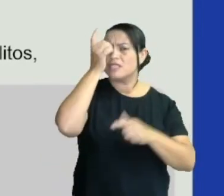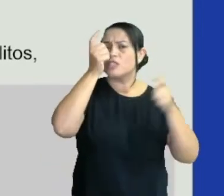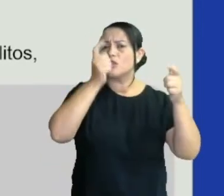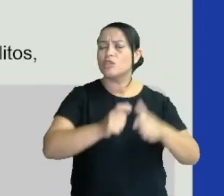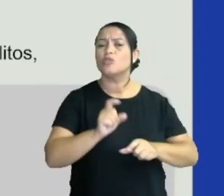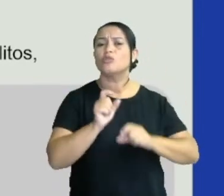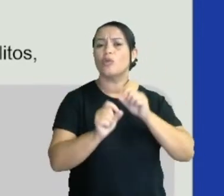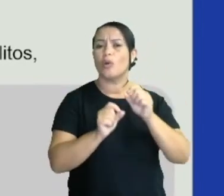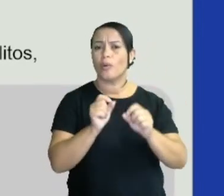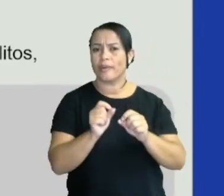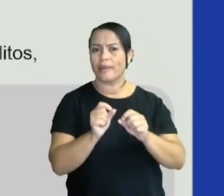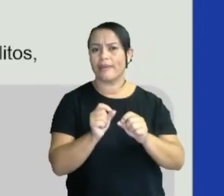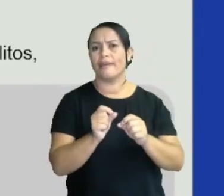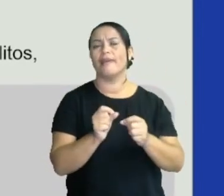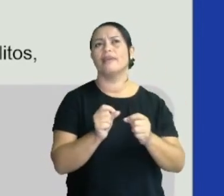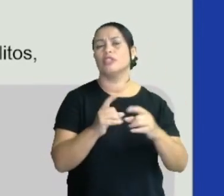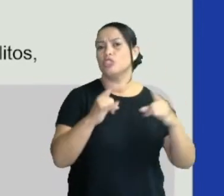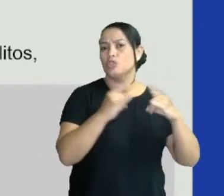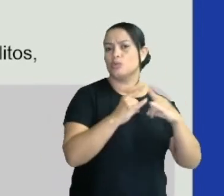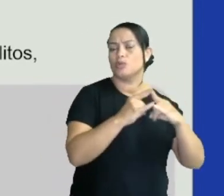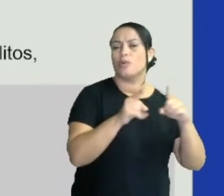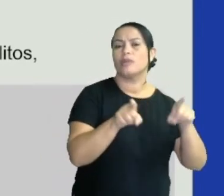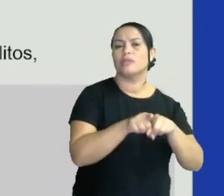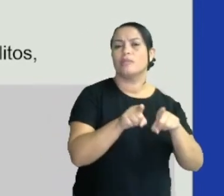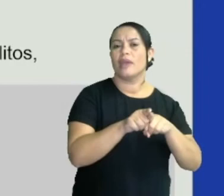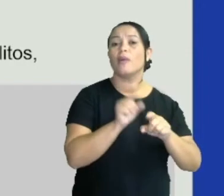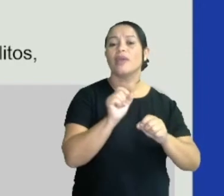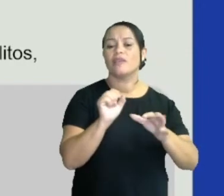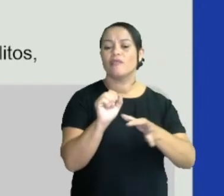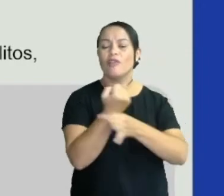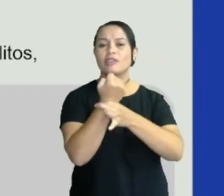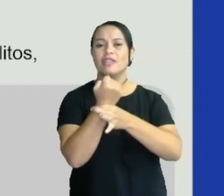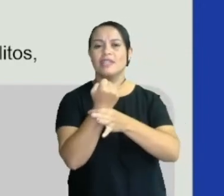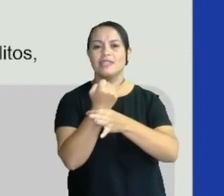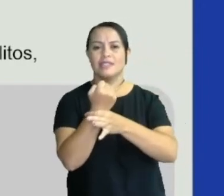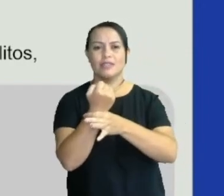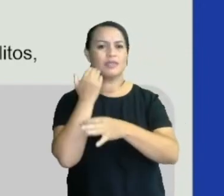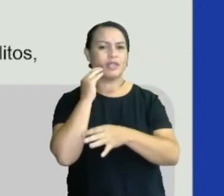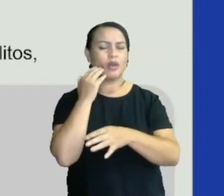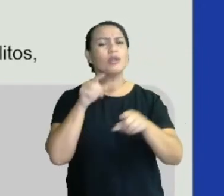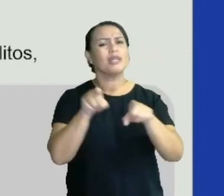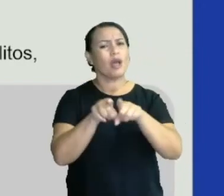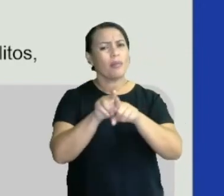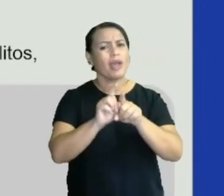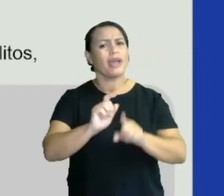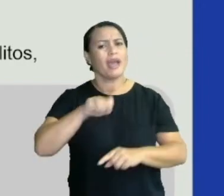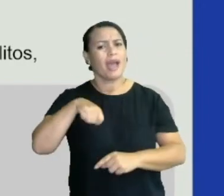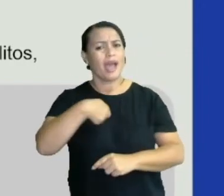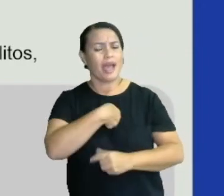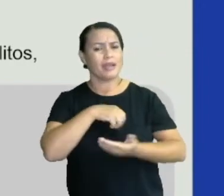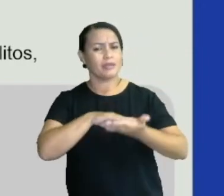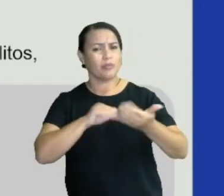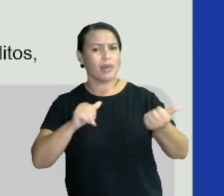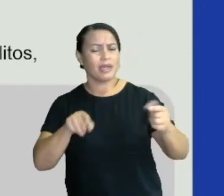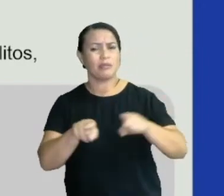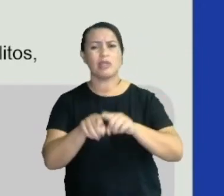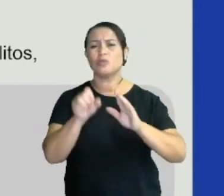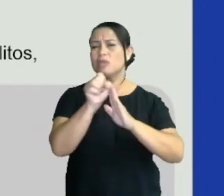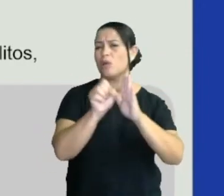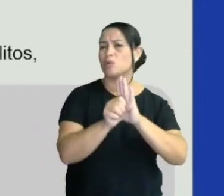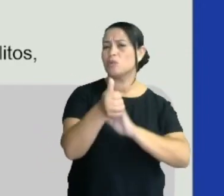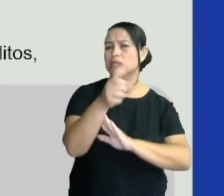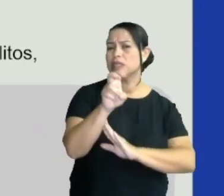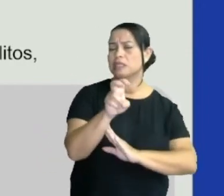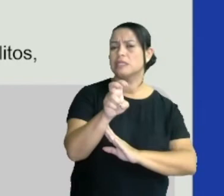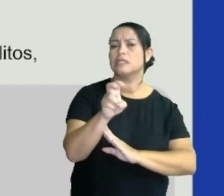que fortaleceu a sua burguesia. A Espanha também, no século XV, quando os reinos